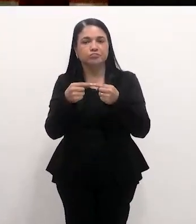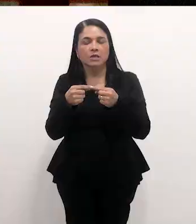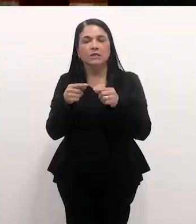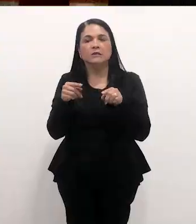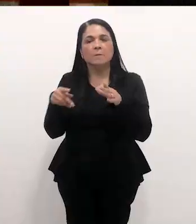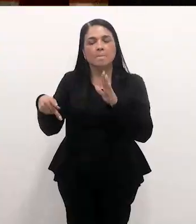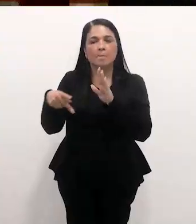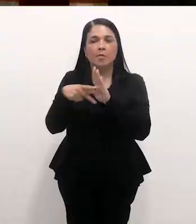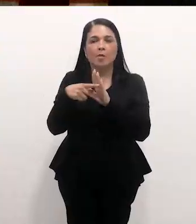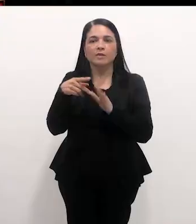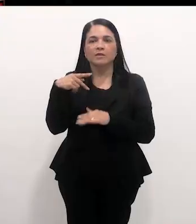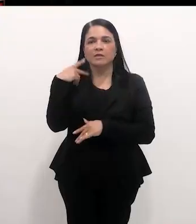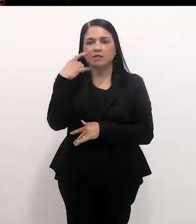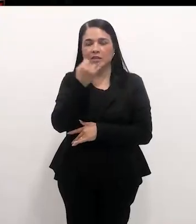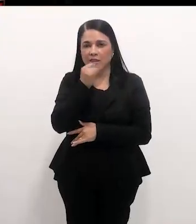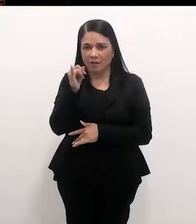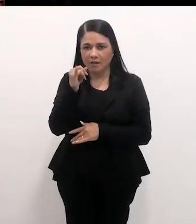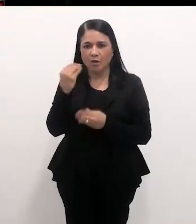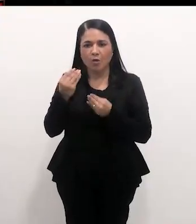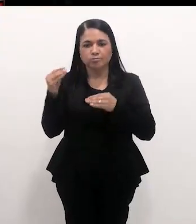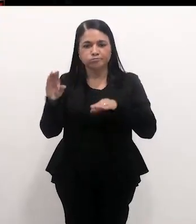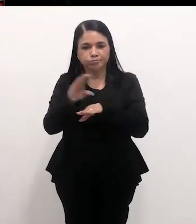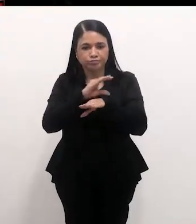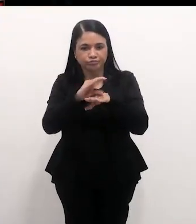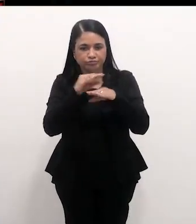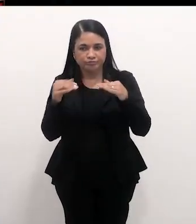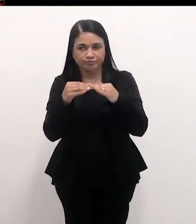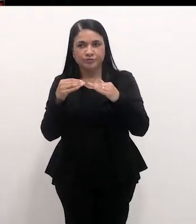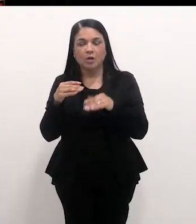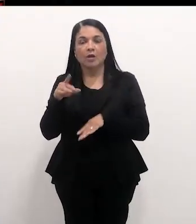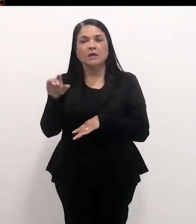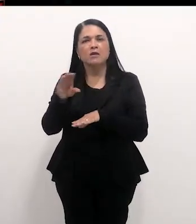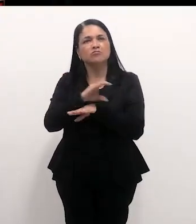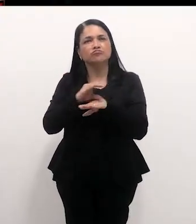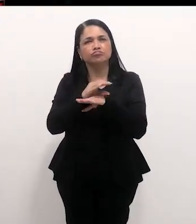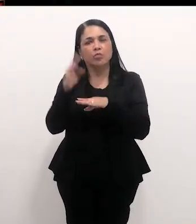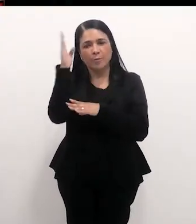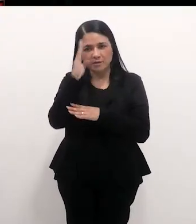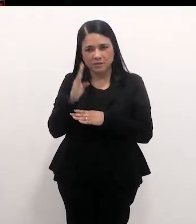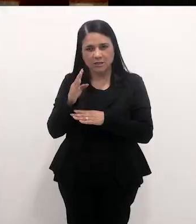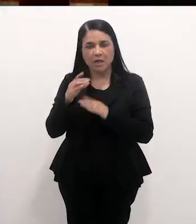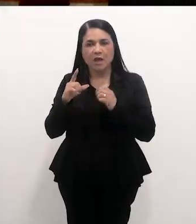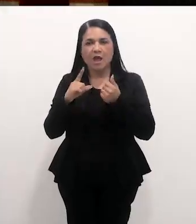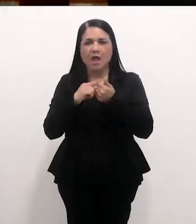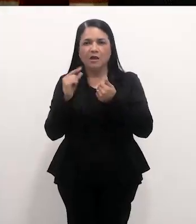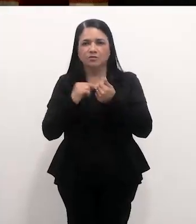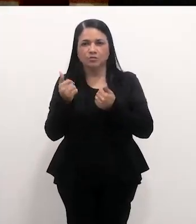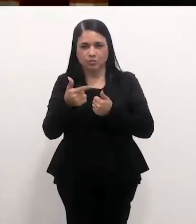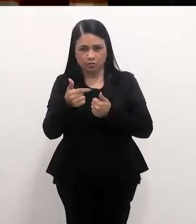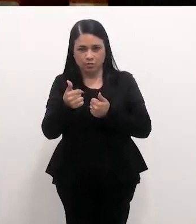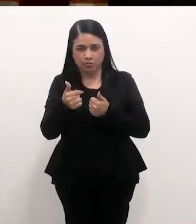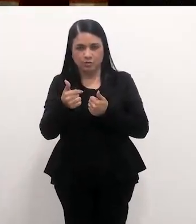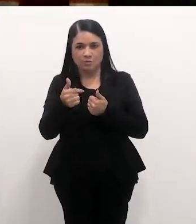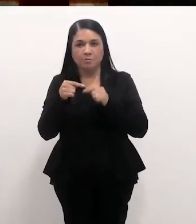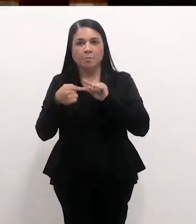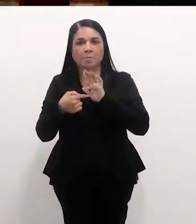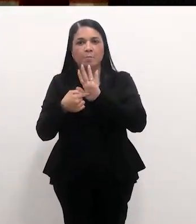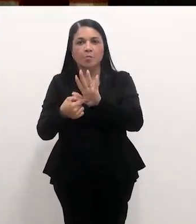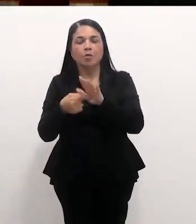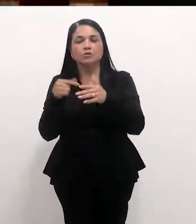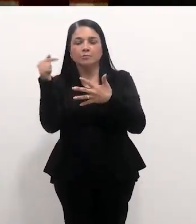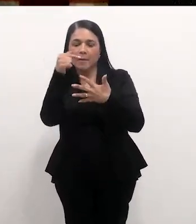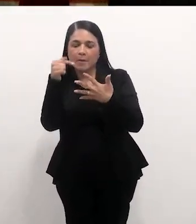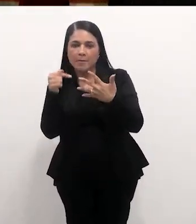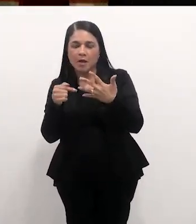termos mundiais e também em relação à própria Itália, enquanto a sua Constituição? Porque a Constituição brasileira, precisamente o artigo 12 da